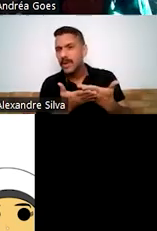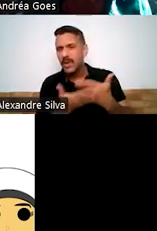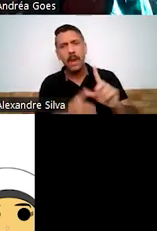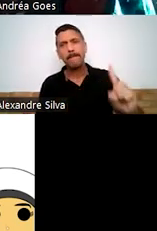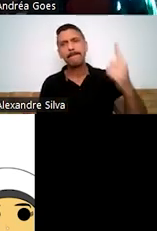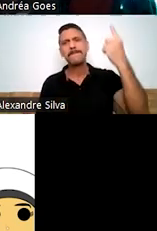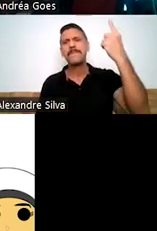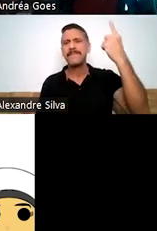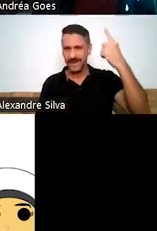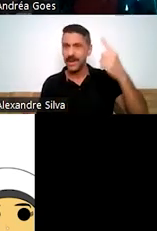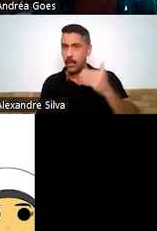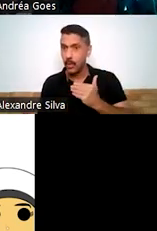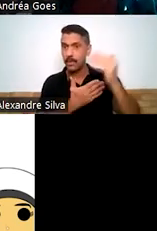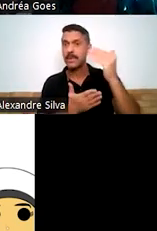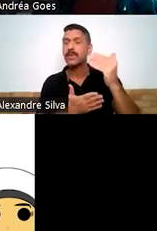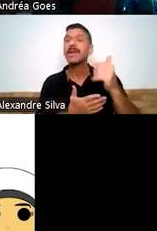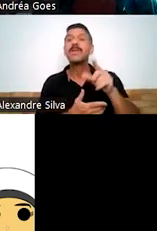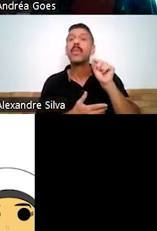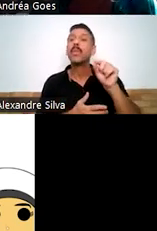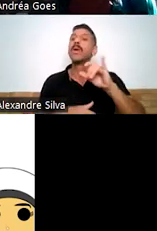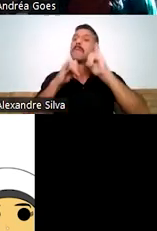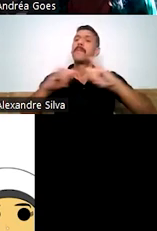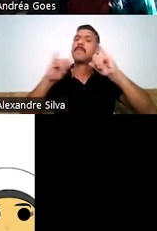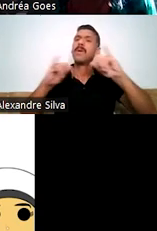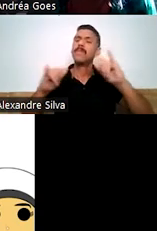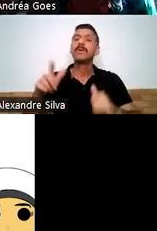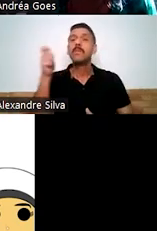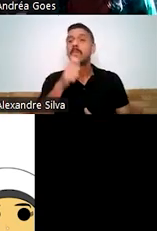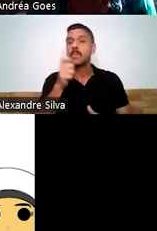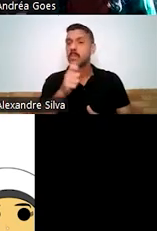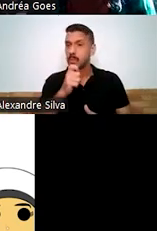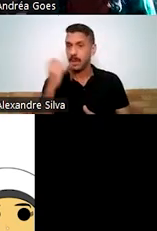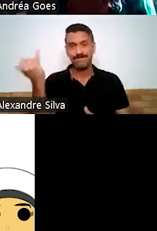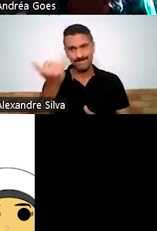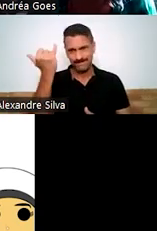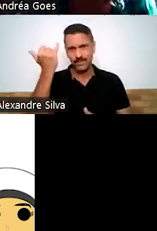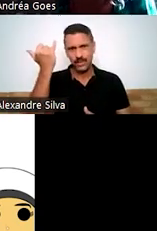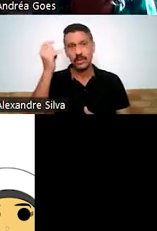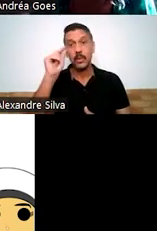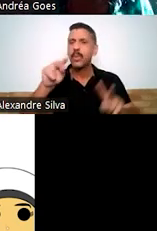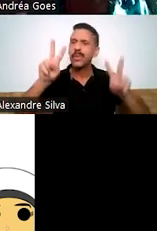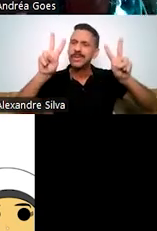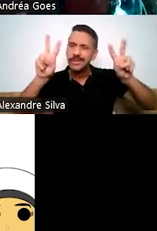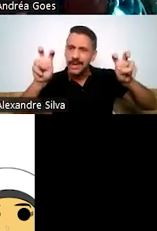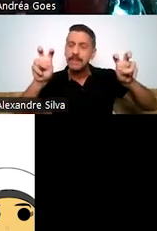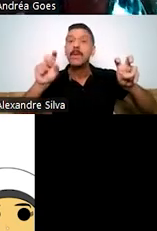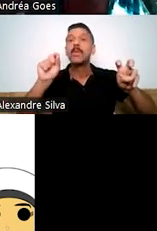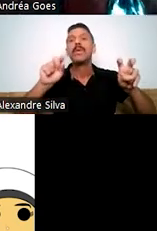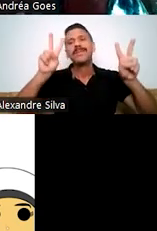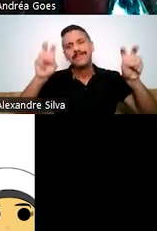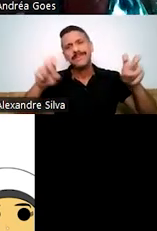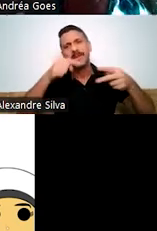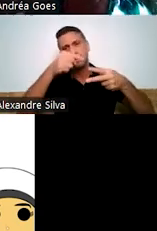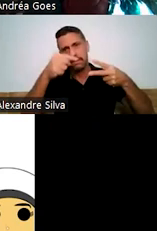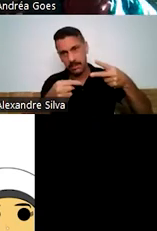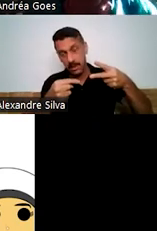Então, no único momento, a gente consegue divulgar obras de duas mulheres super importantes em aspectos diferentes, mas a